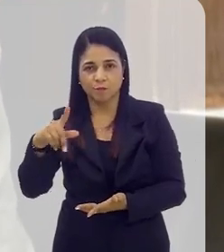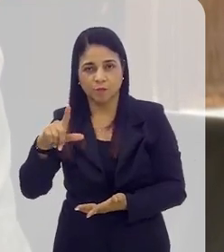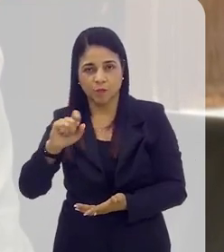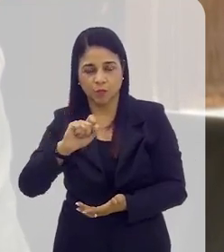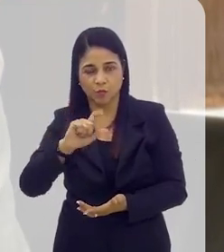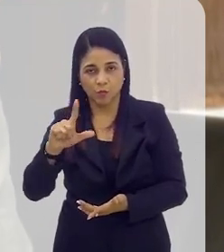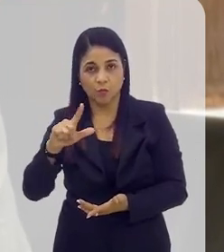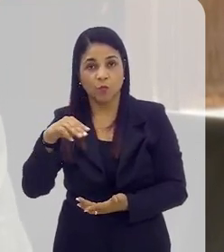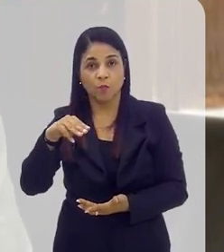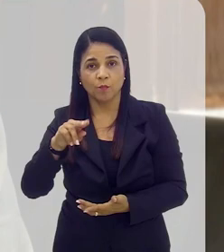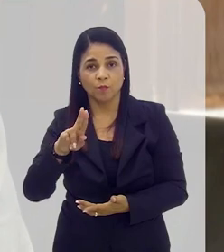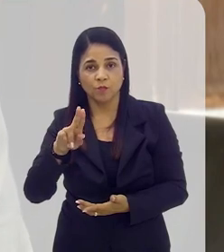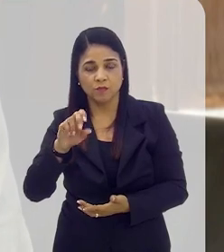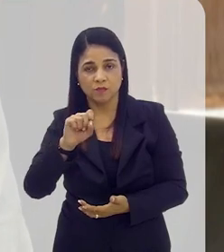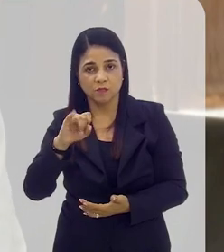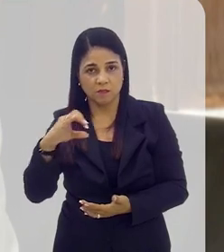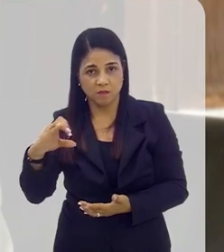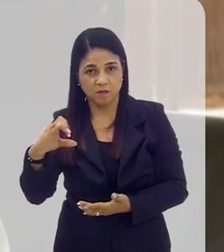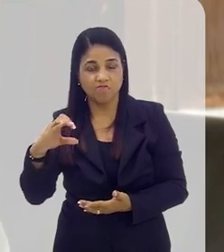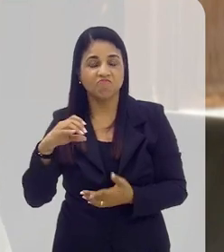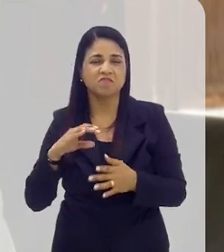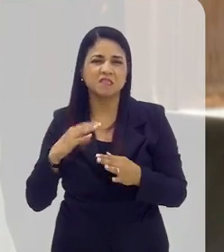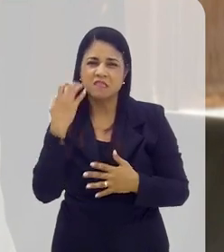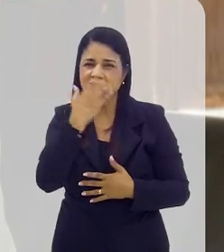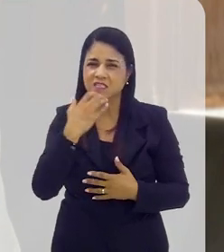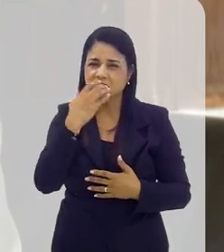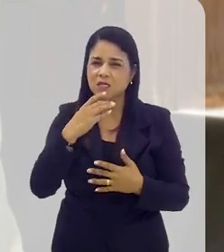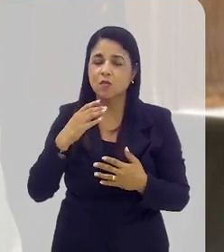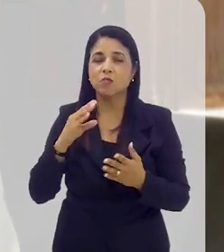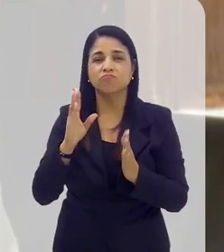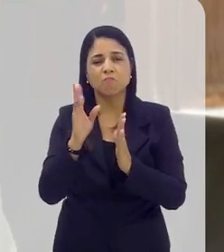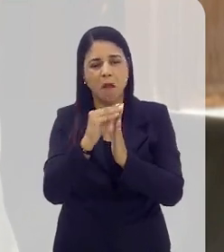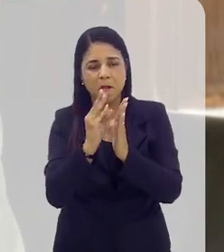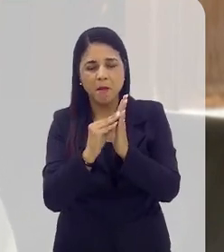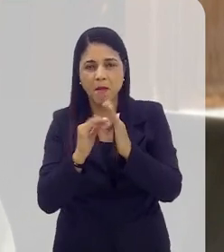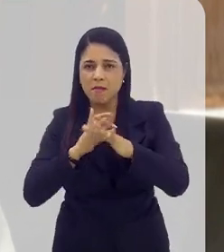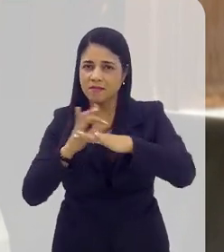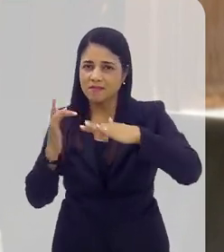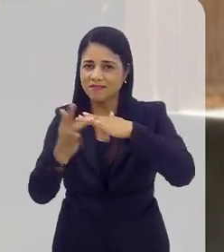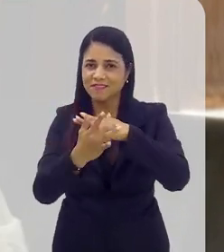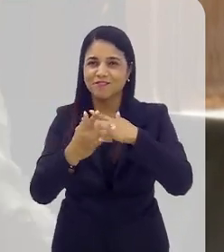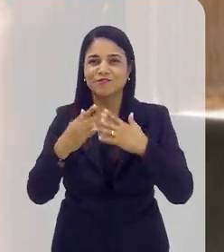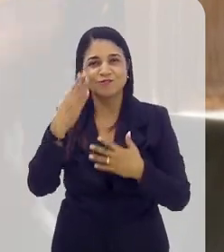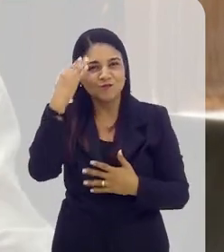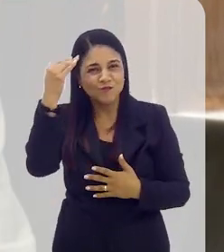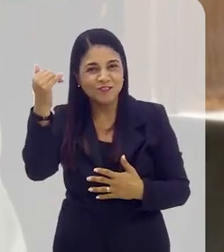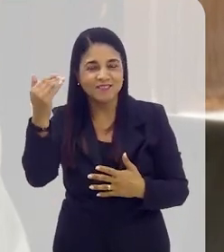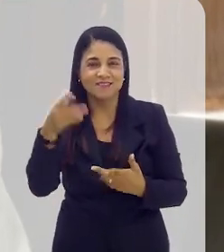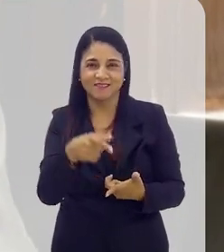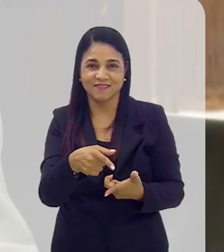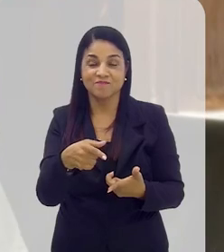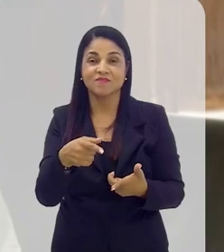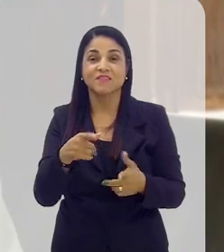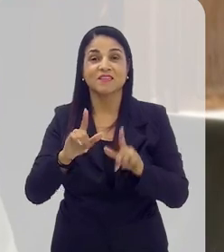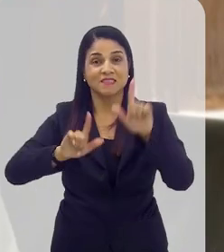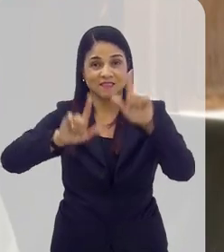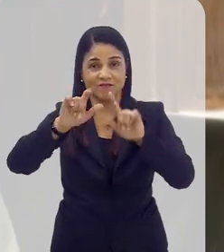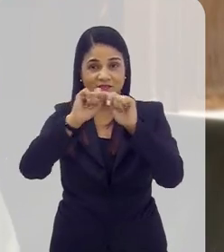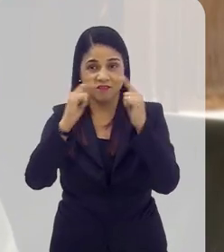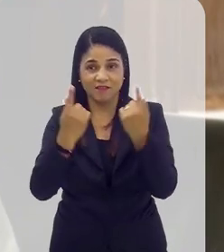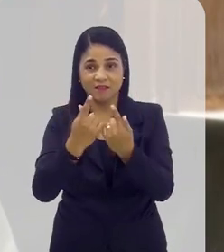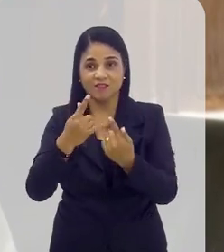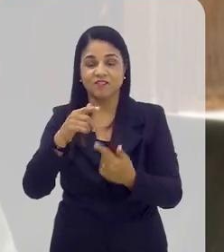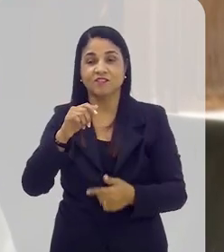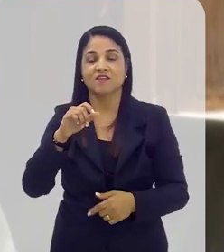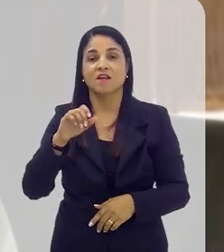estão no canal da Central Gospel Music. Sou o cantor do canal da Central Gospel Music, então está tudo lá. As canções que a gente tem